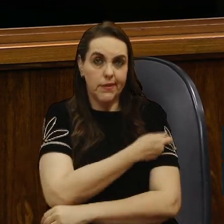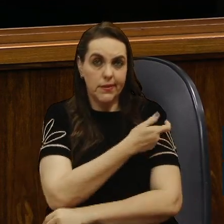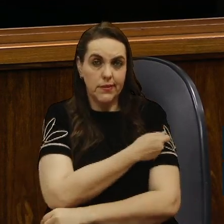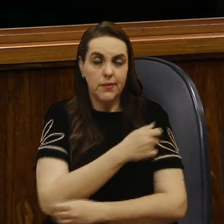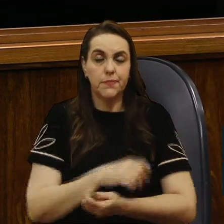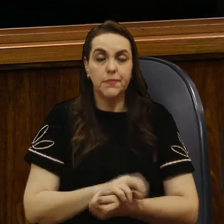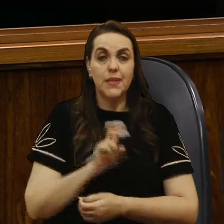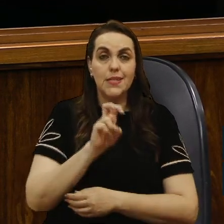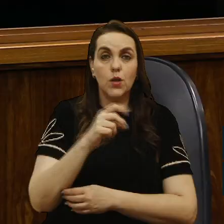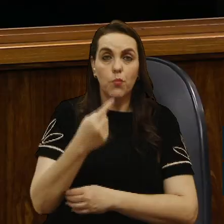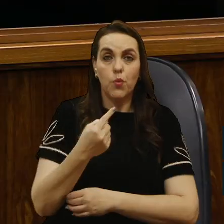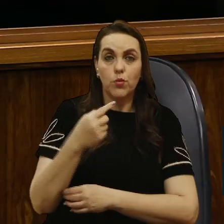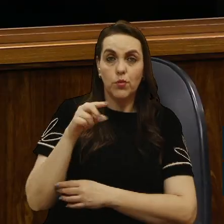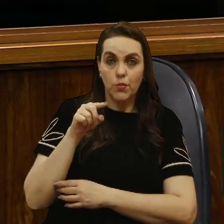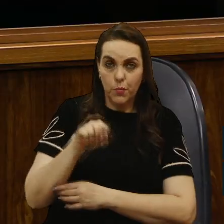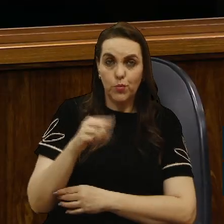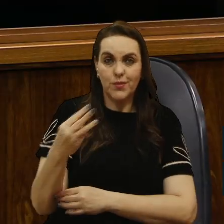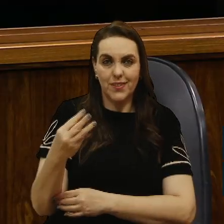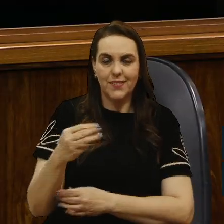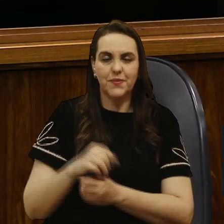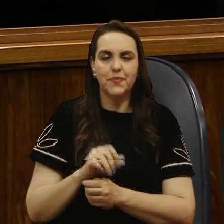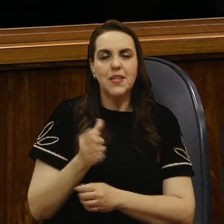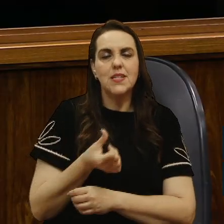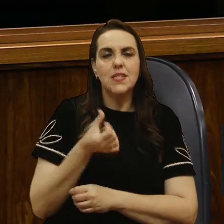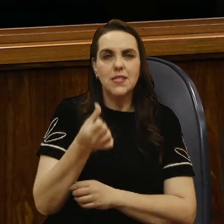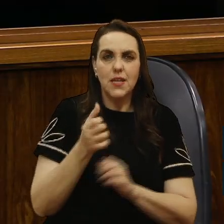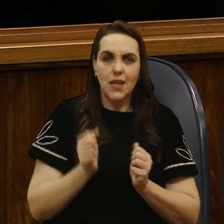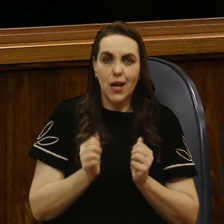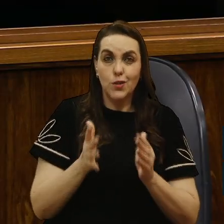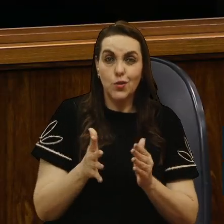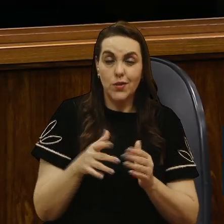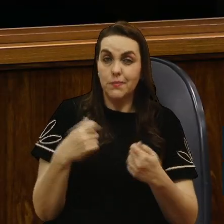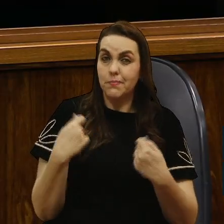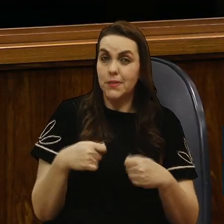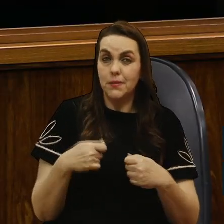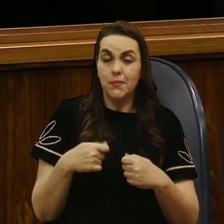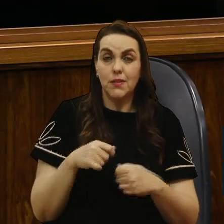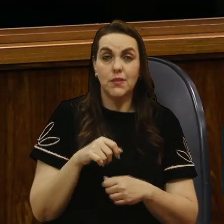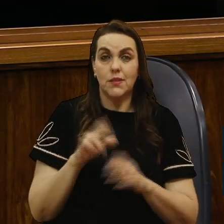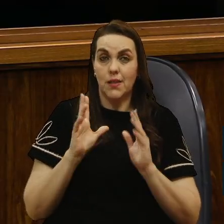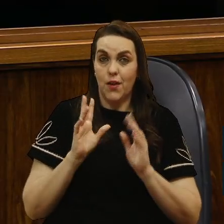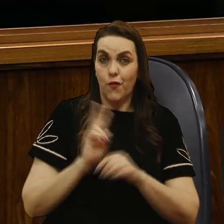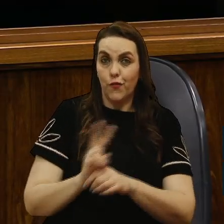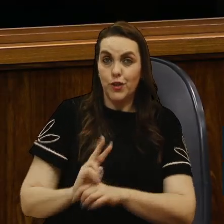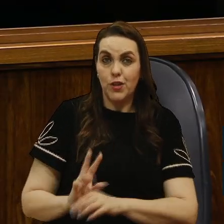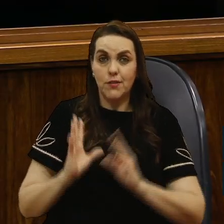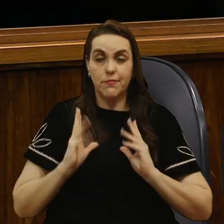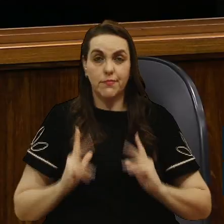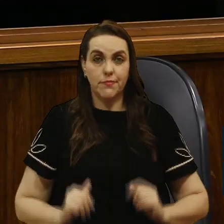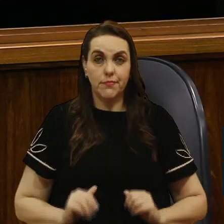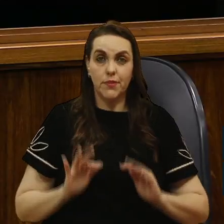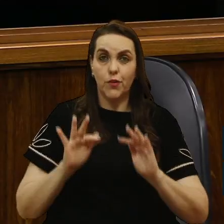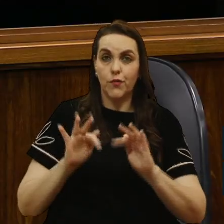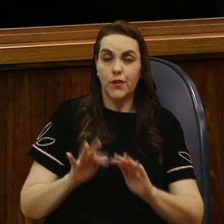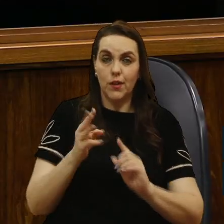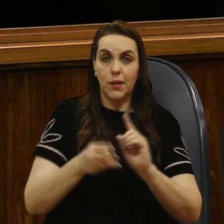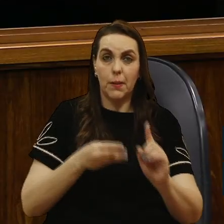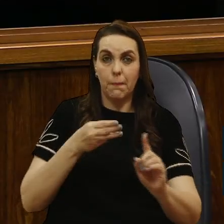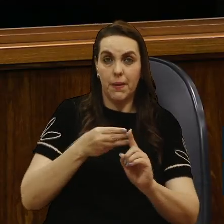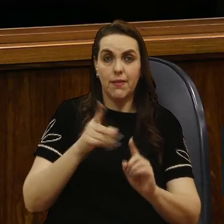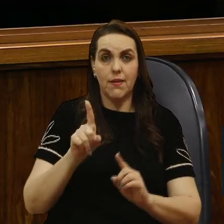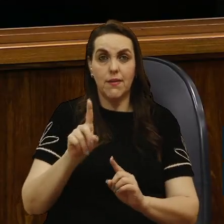5.3. Quais são as 6 ações essenciais da vigilância sanitária consideradas para o fim do cumprimento da meta